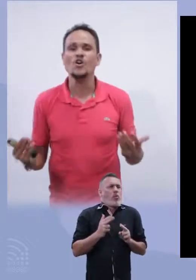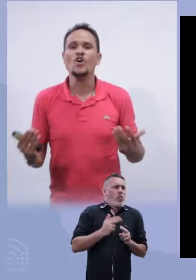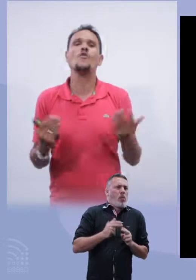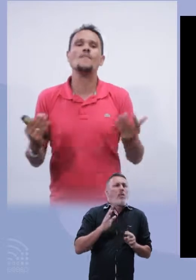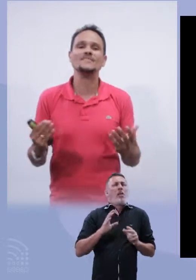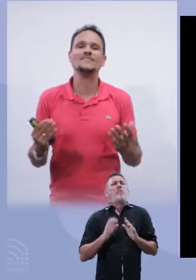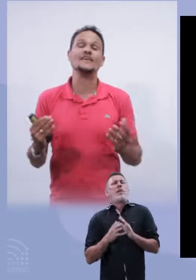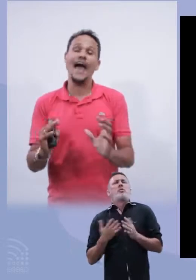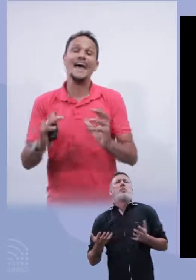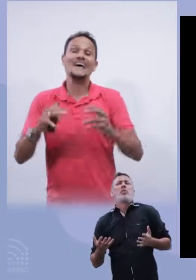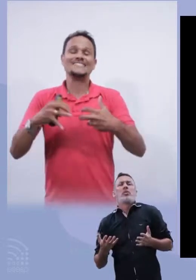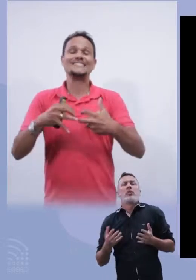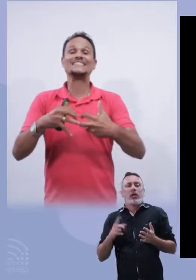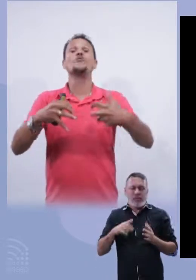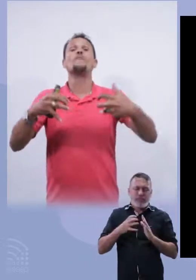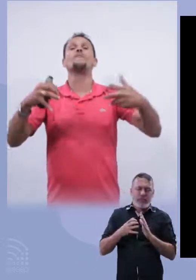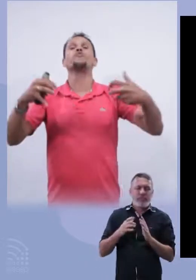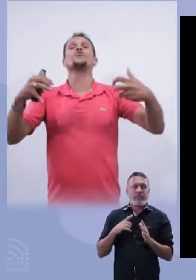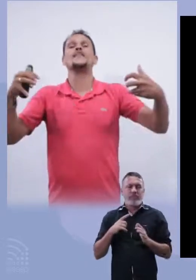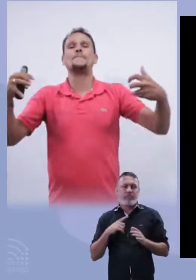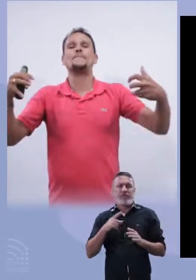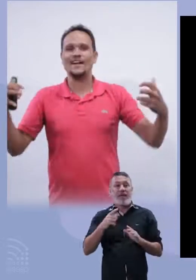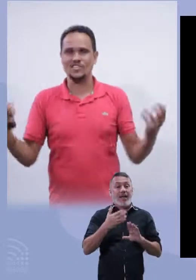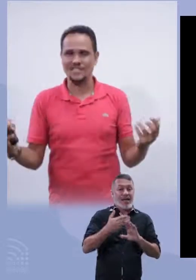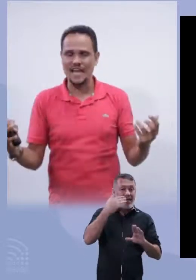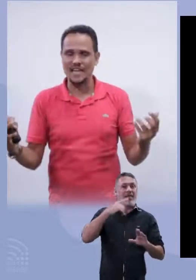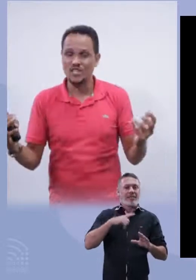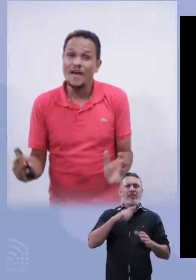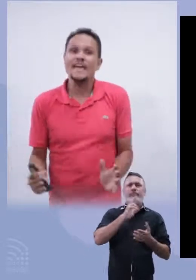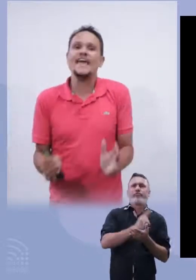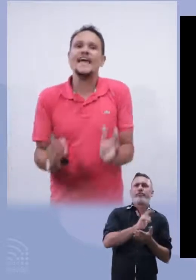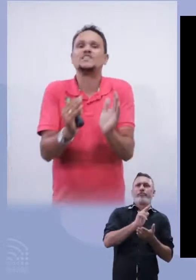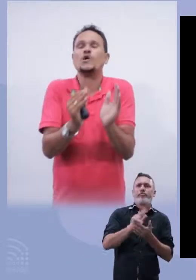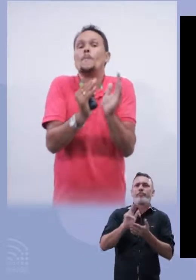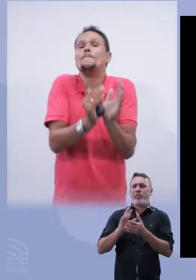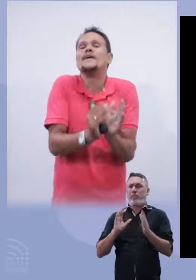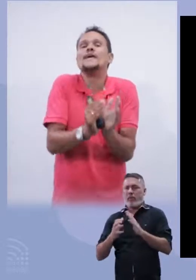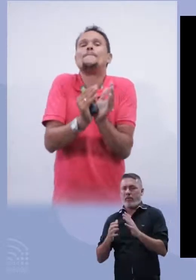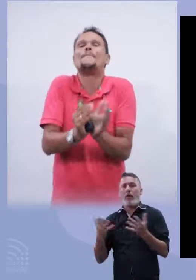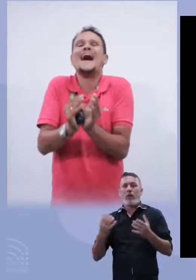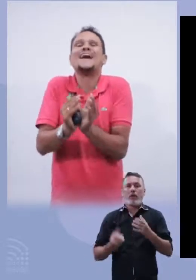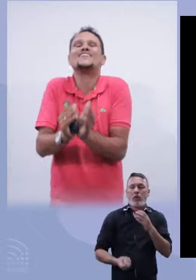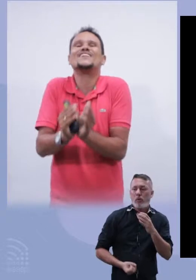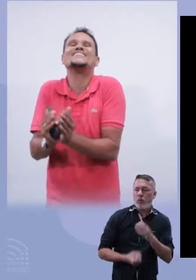estou falando? Como assim? Sai o pluripartidarismo e entra o